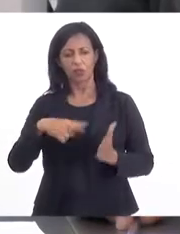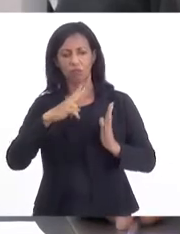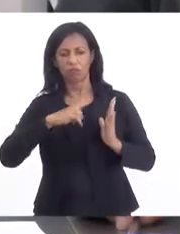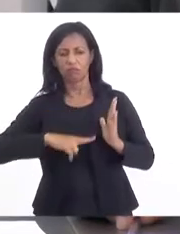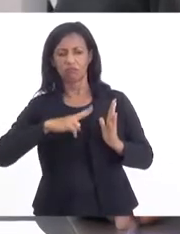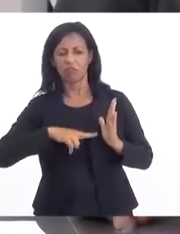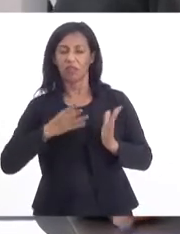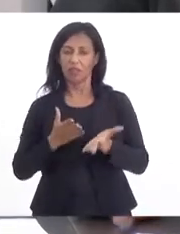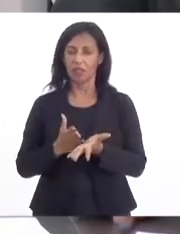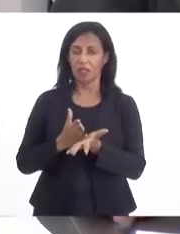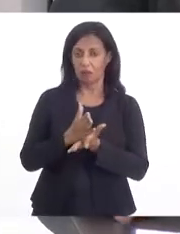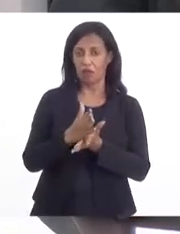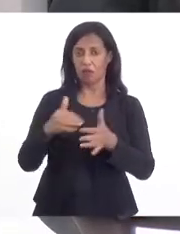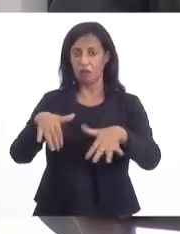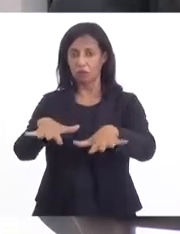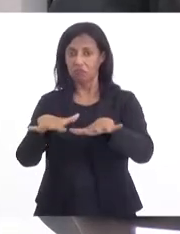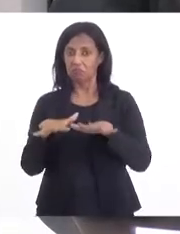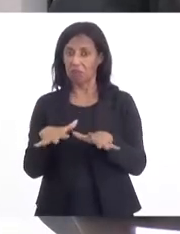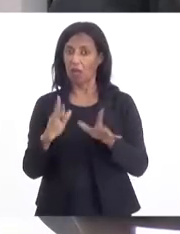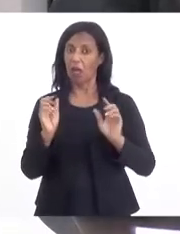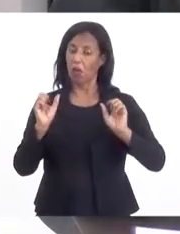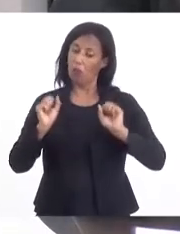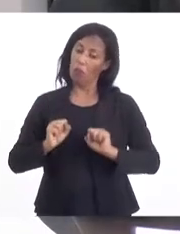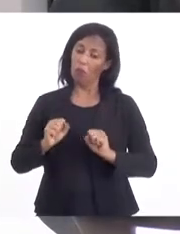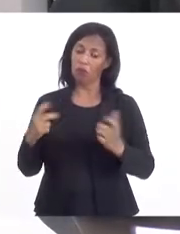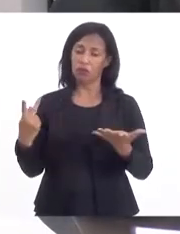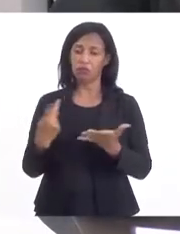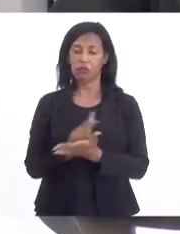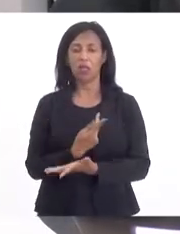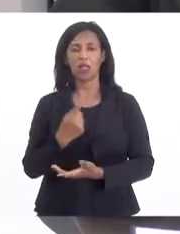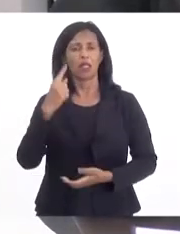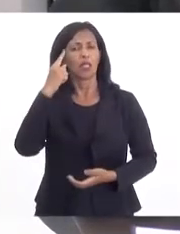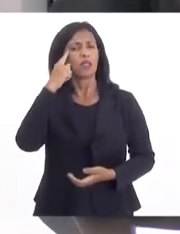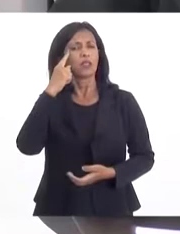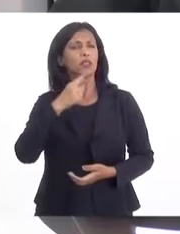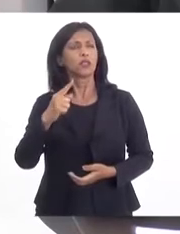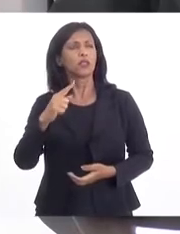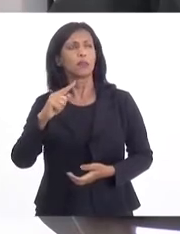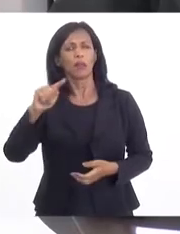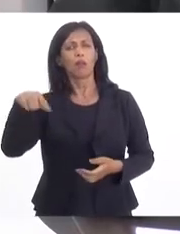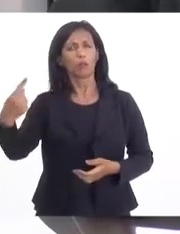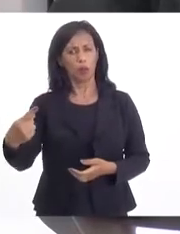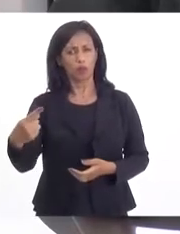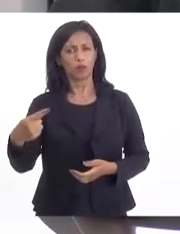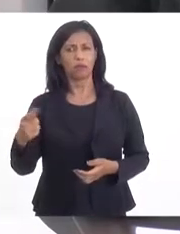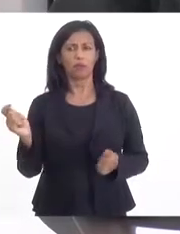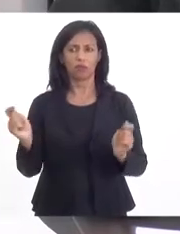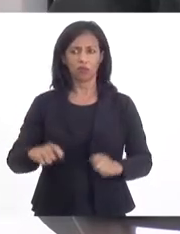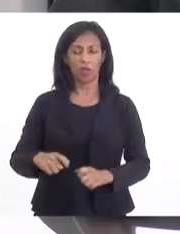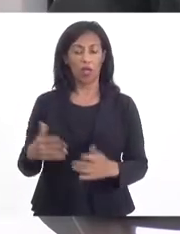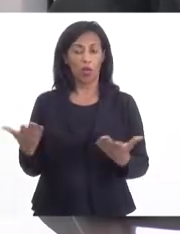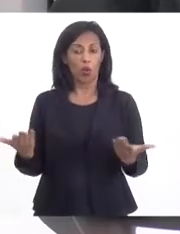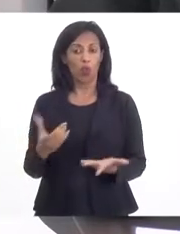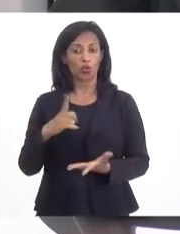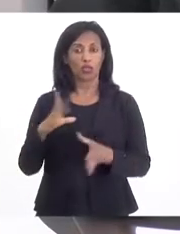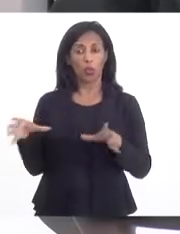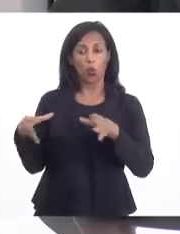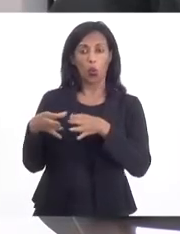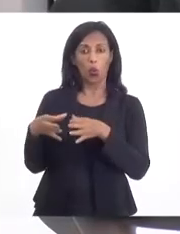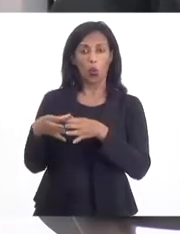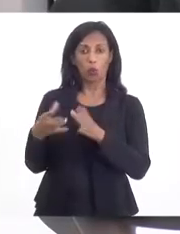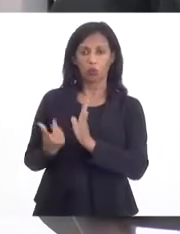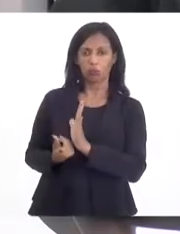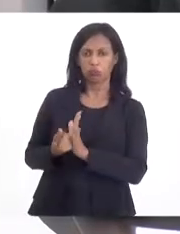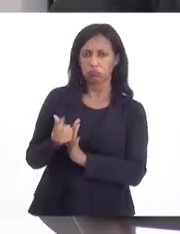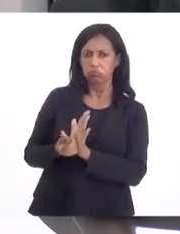ser aprovada pelo plenário, possivelmente na semana que vem. Hoje tem comissão de orçamento